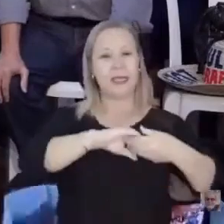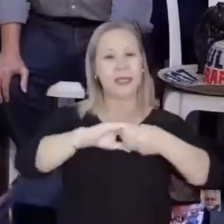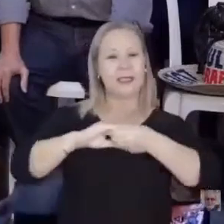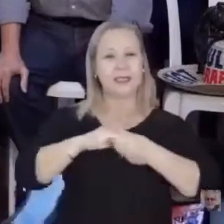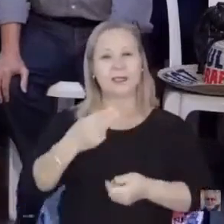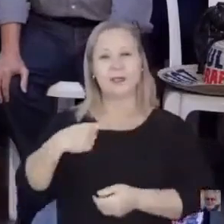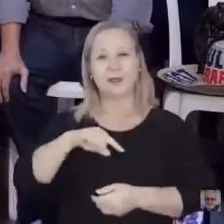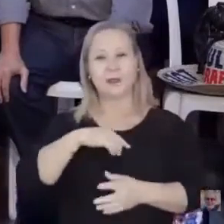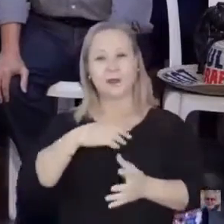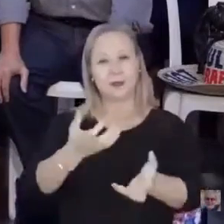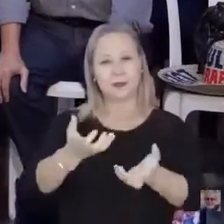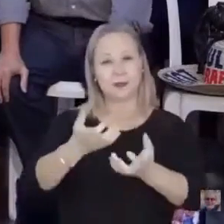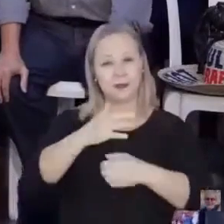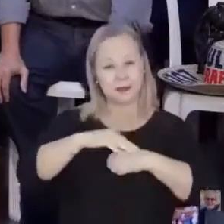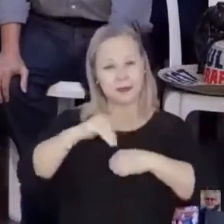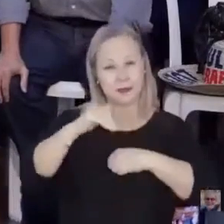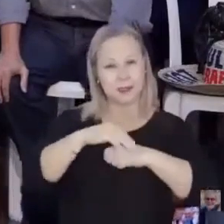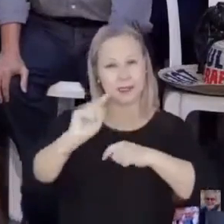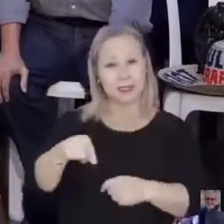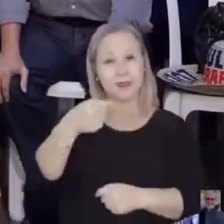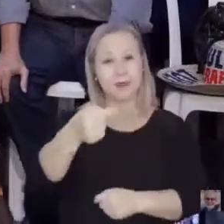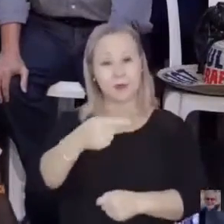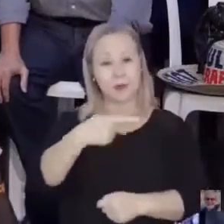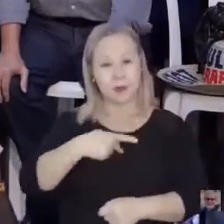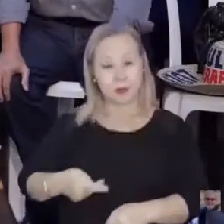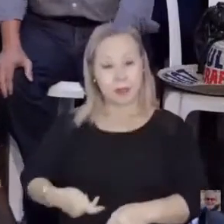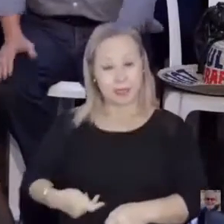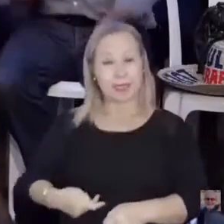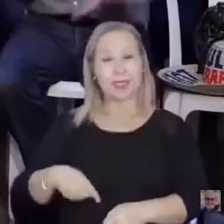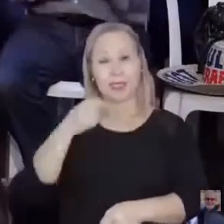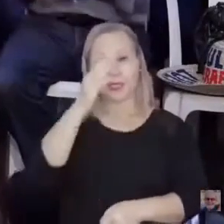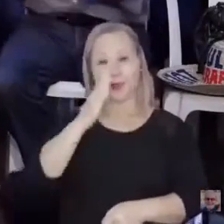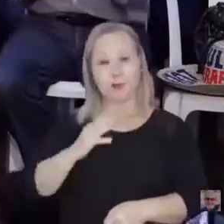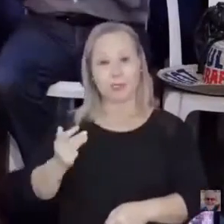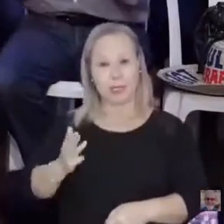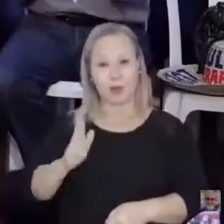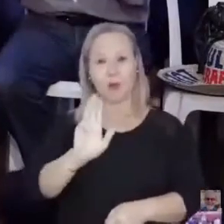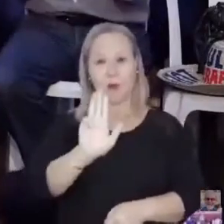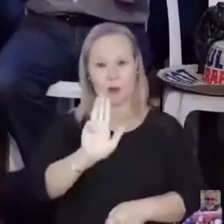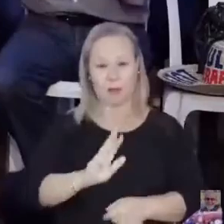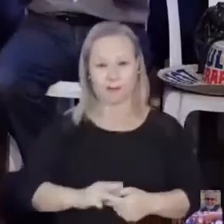querido e próximo presidente do Brasil, Luiz Inácio Lula da Silva.